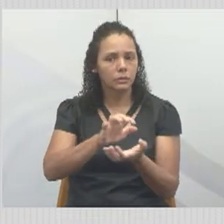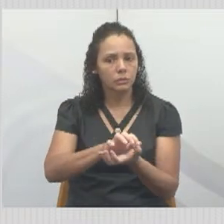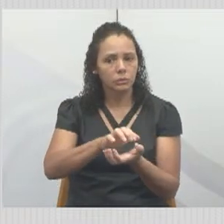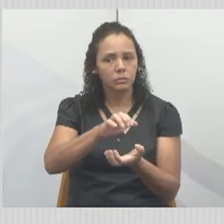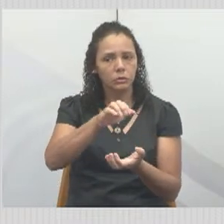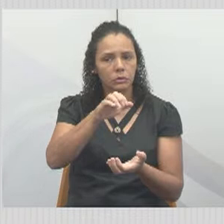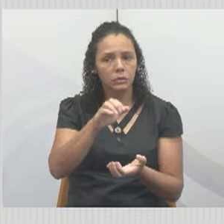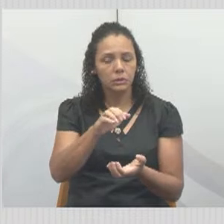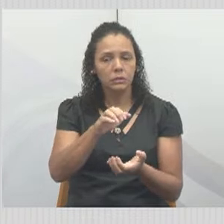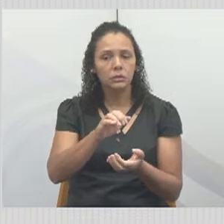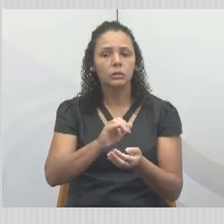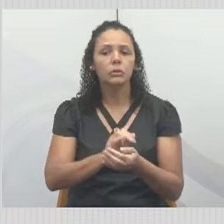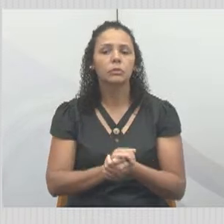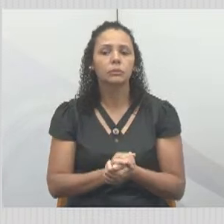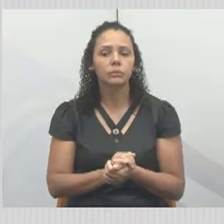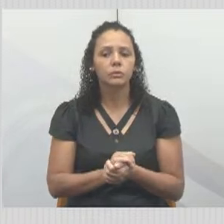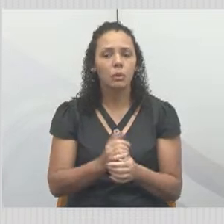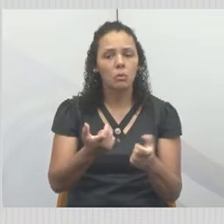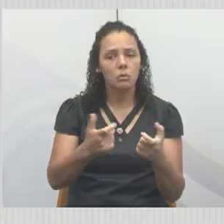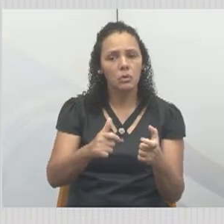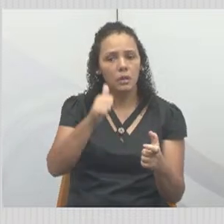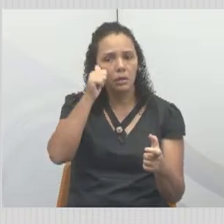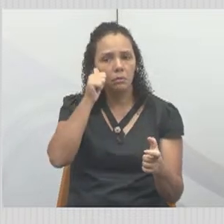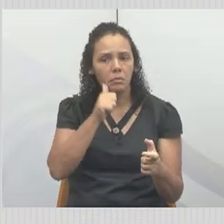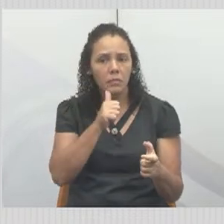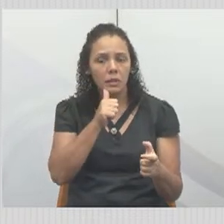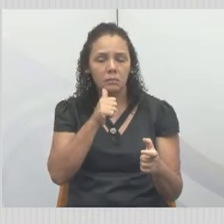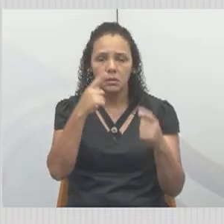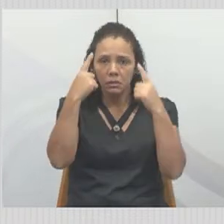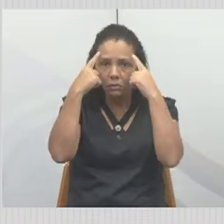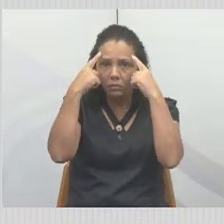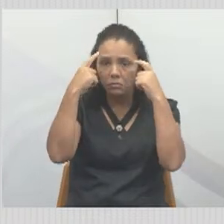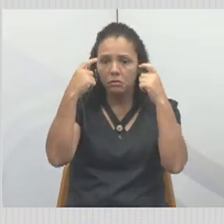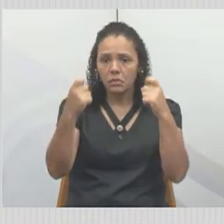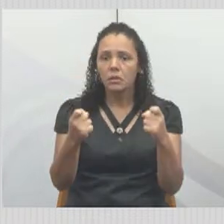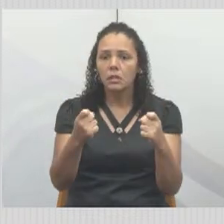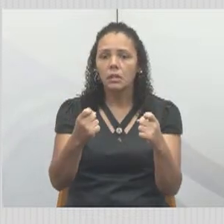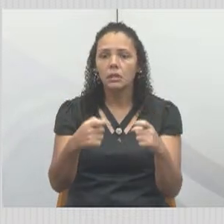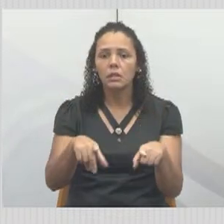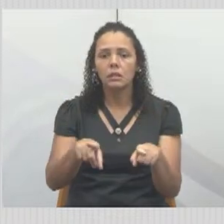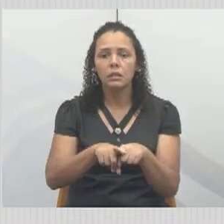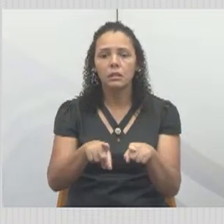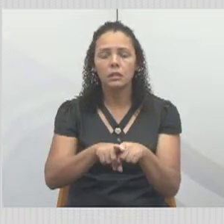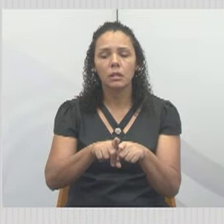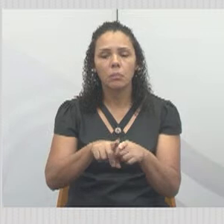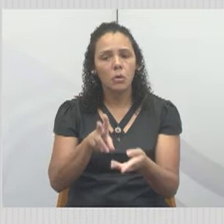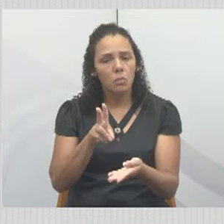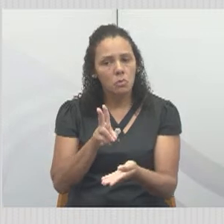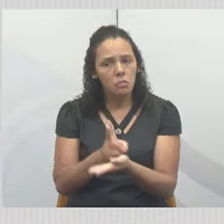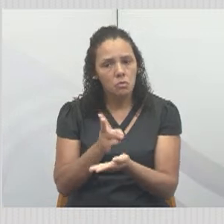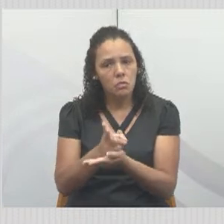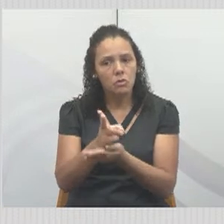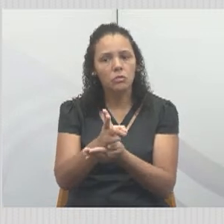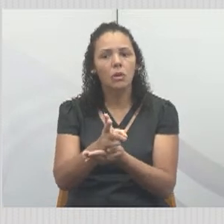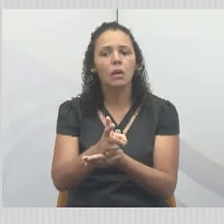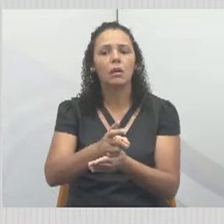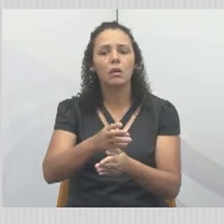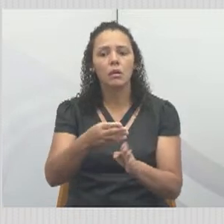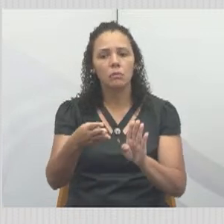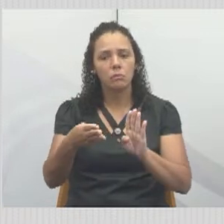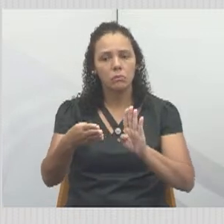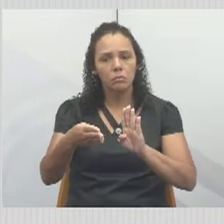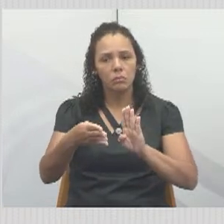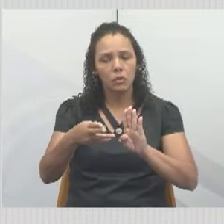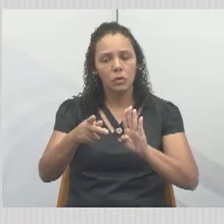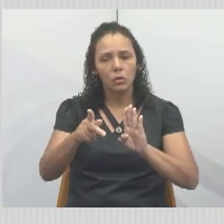abrigo institucional para mulheres em situação de violência e a manutenção do Bom Prato. O Bom Prato ele é metade financiado